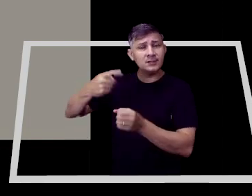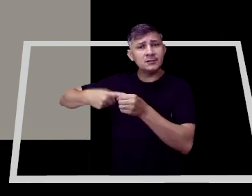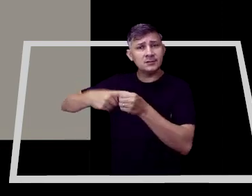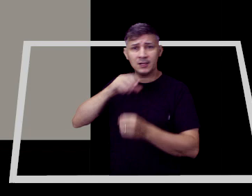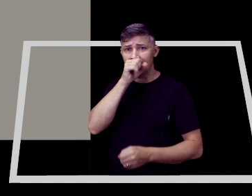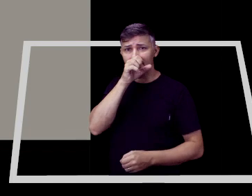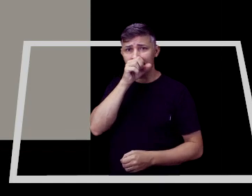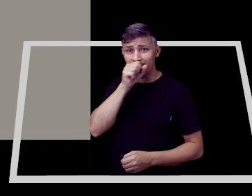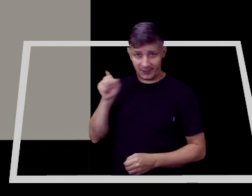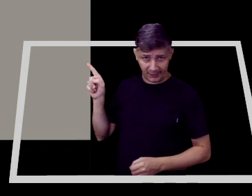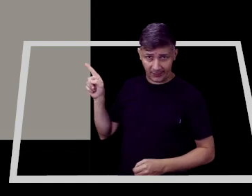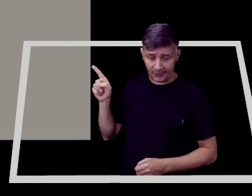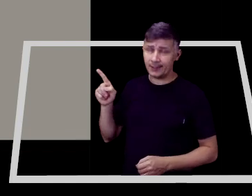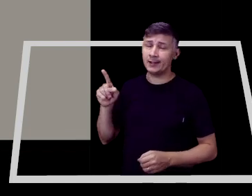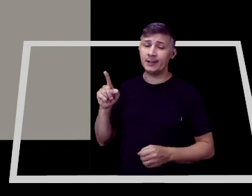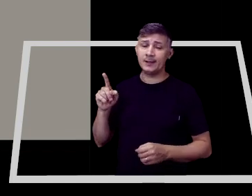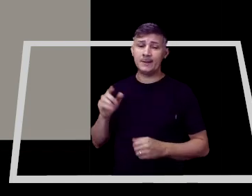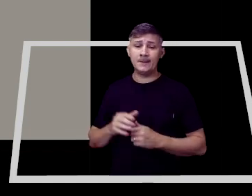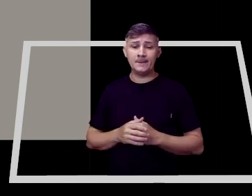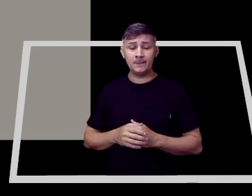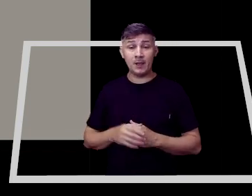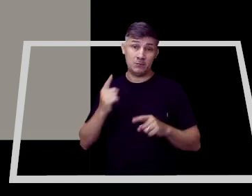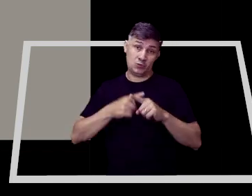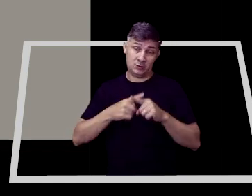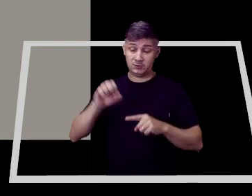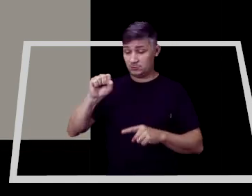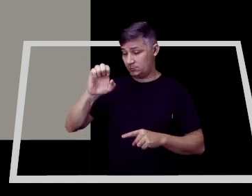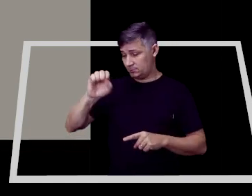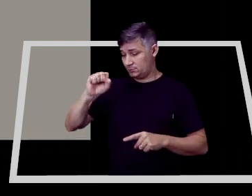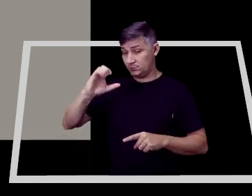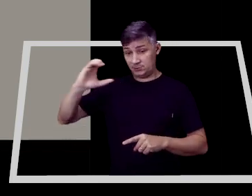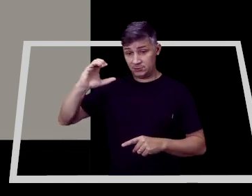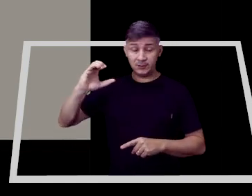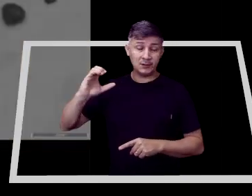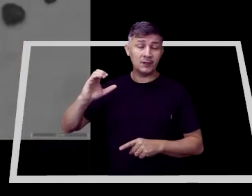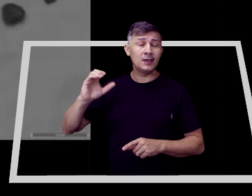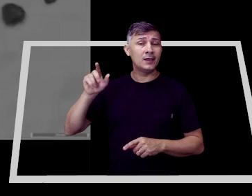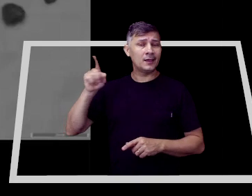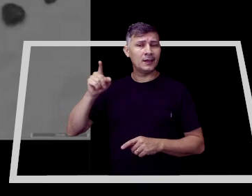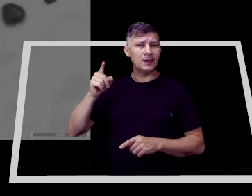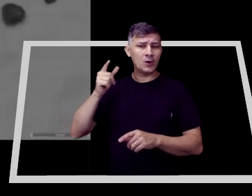fruto também de um concurso que a gente ganhou em 2017.